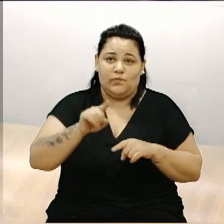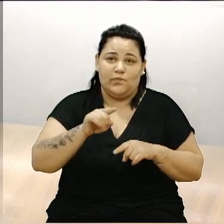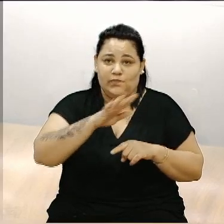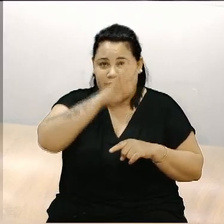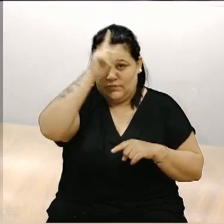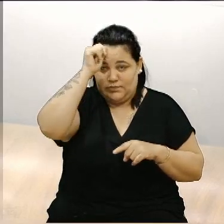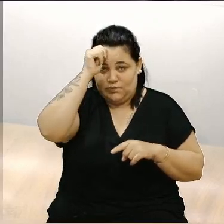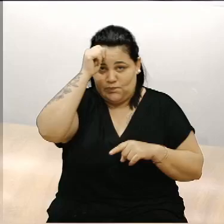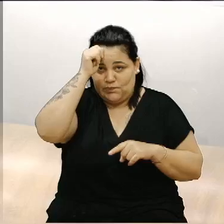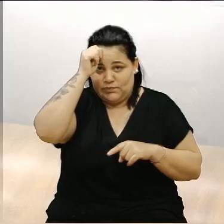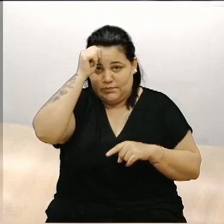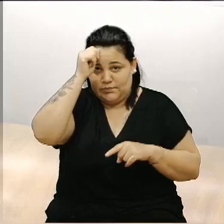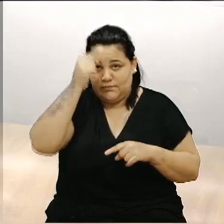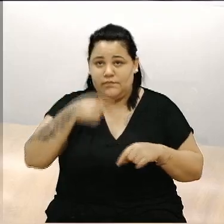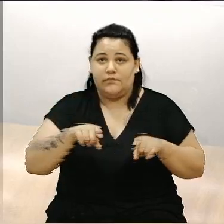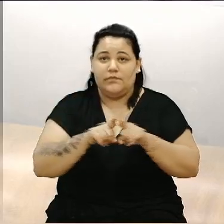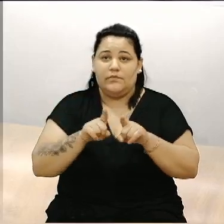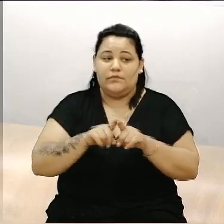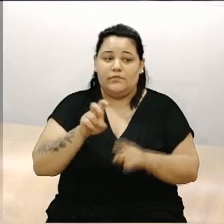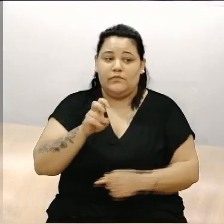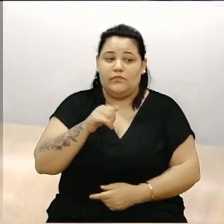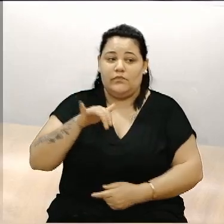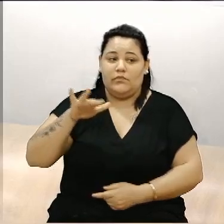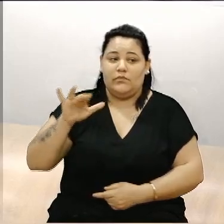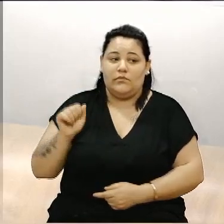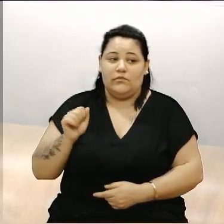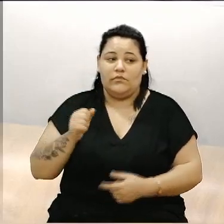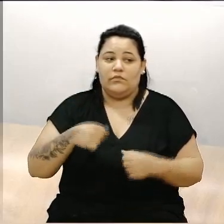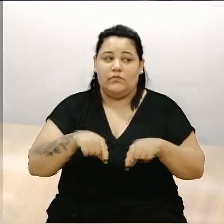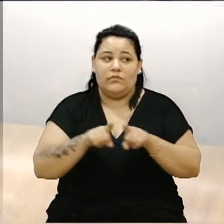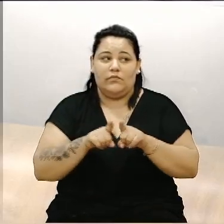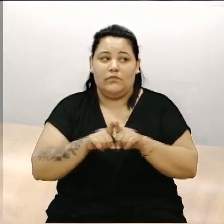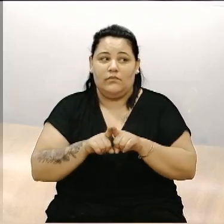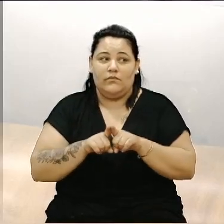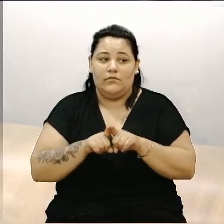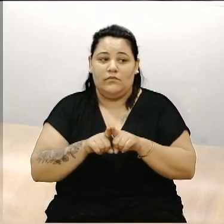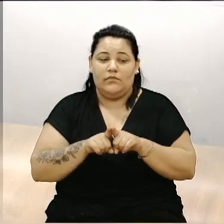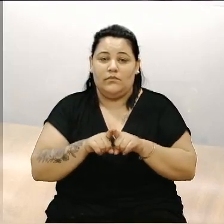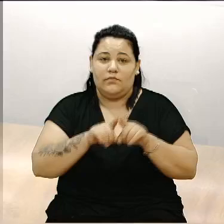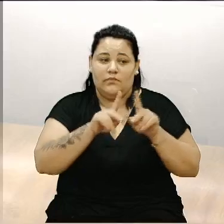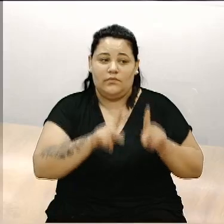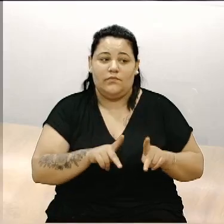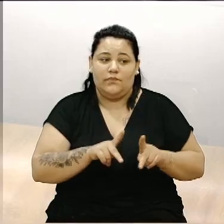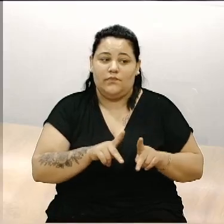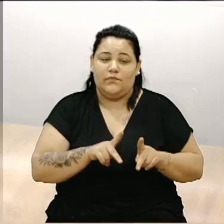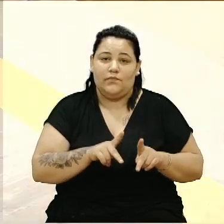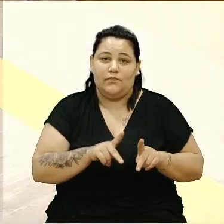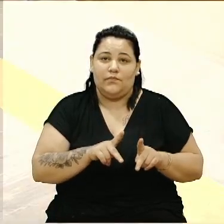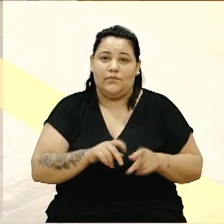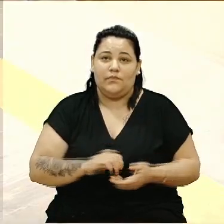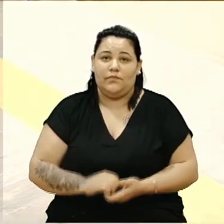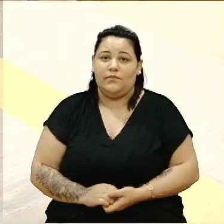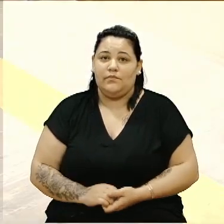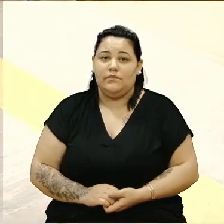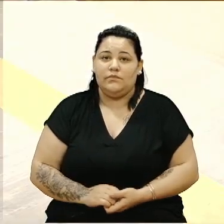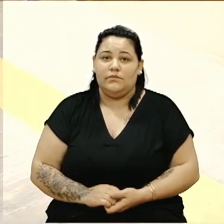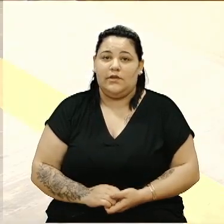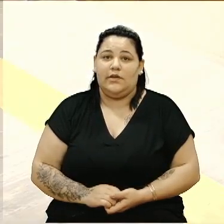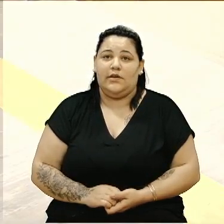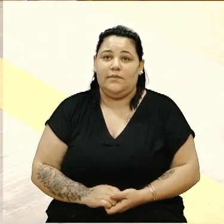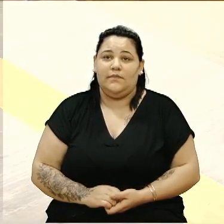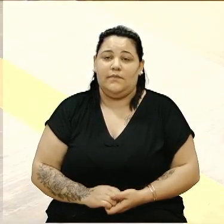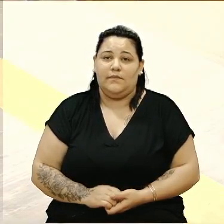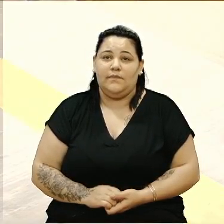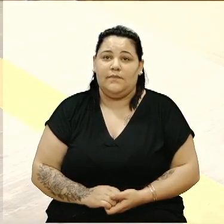com esses 5 milhões aí, né, tem que ajudar essas pessoas que estão contribuindo com o Caxias. Obrigado. Uma parte, nobre